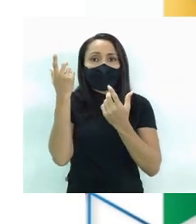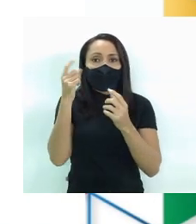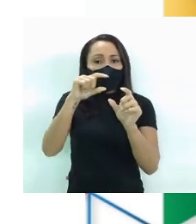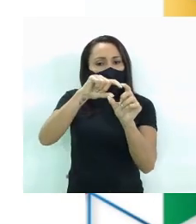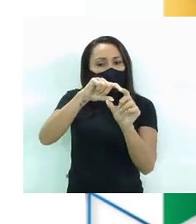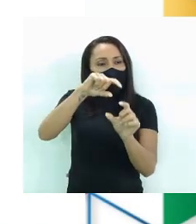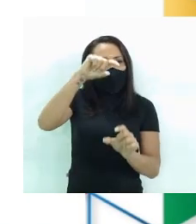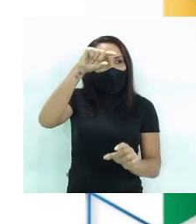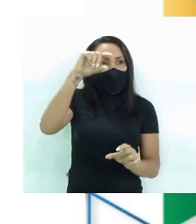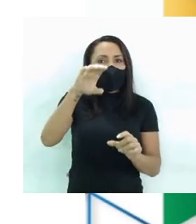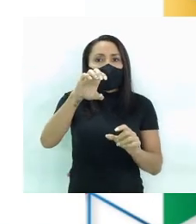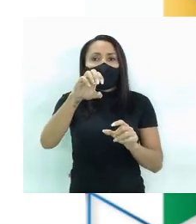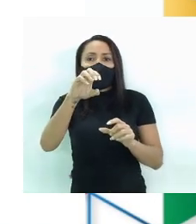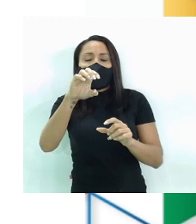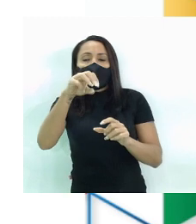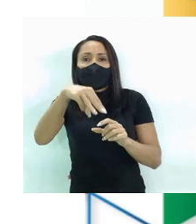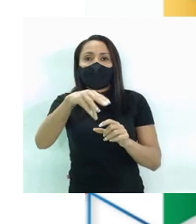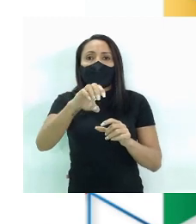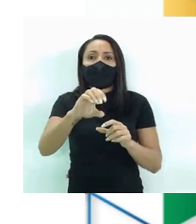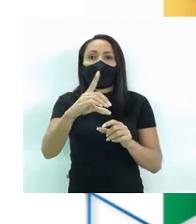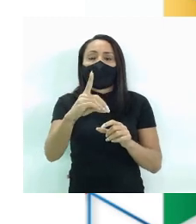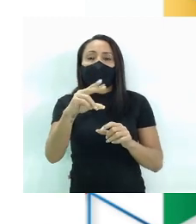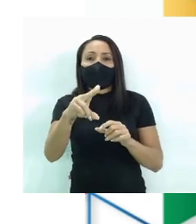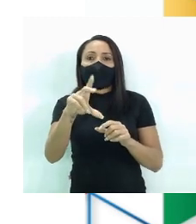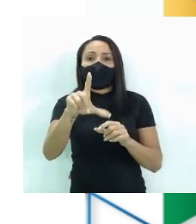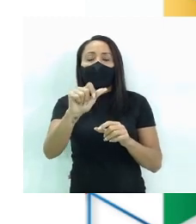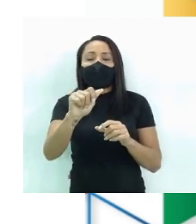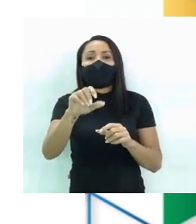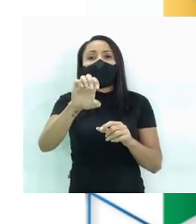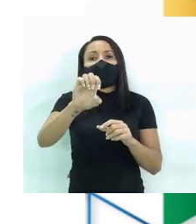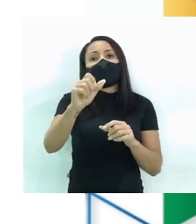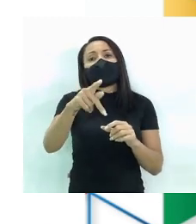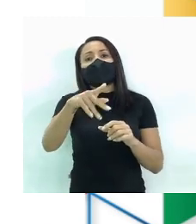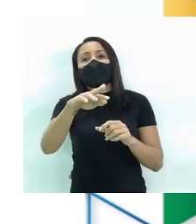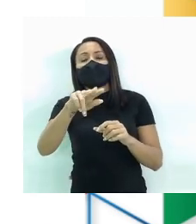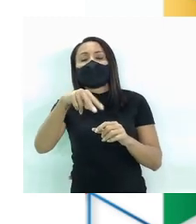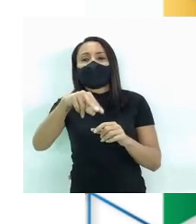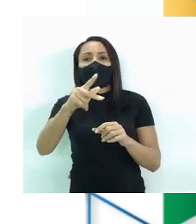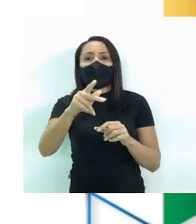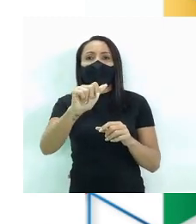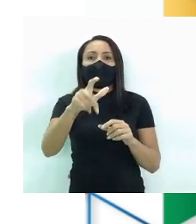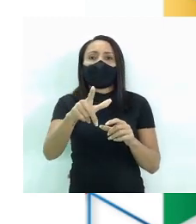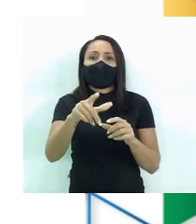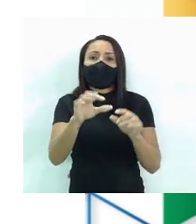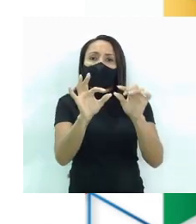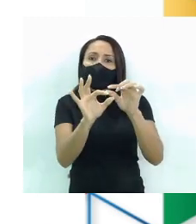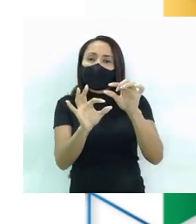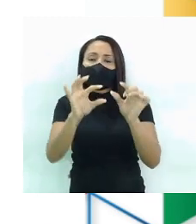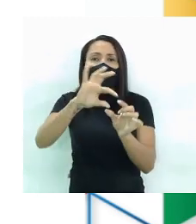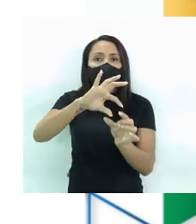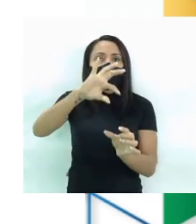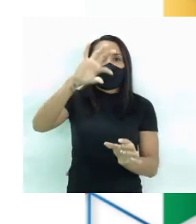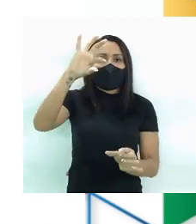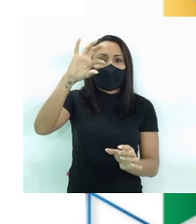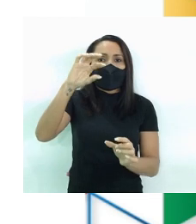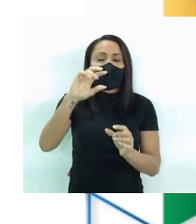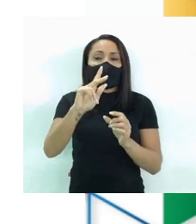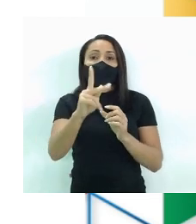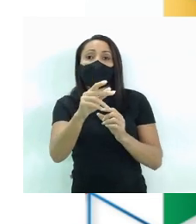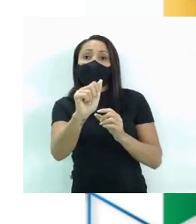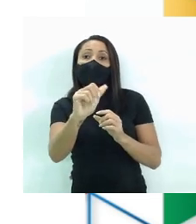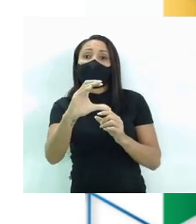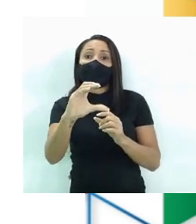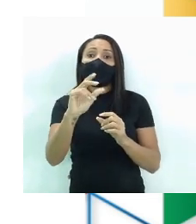ou espinhal. A medula espinhal é um filamento nervoso que percorre o interior do canal